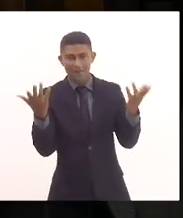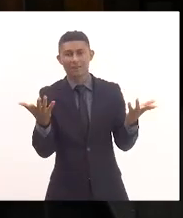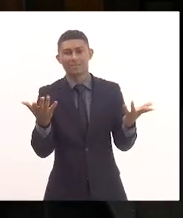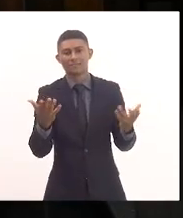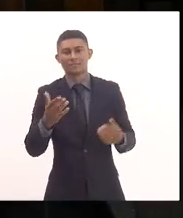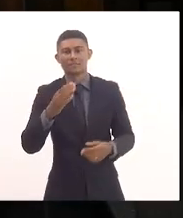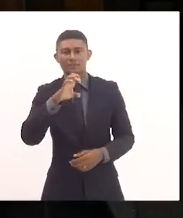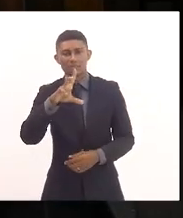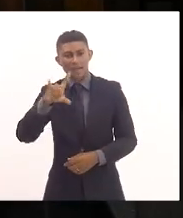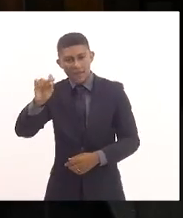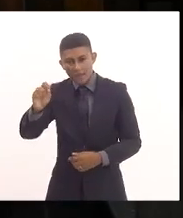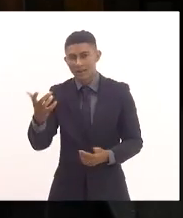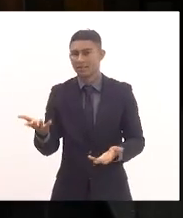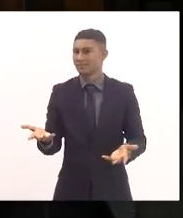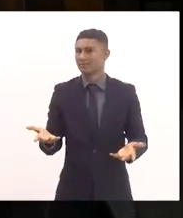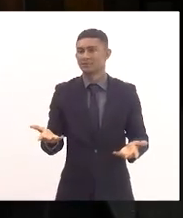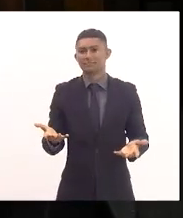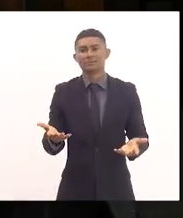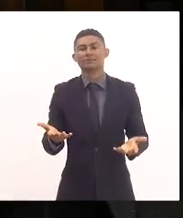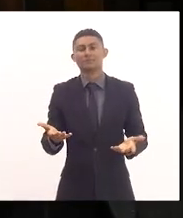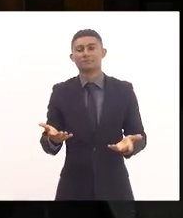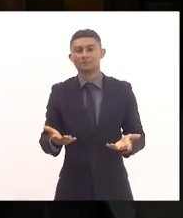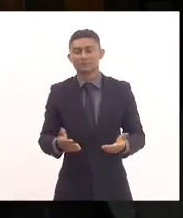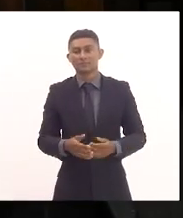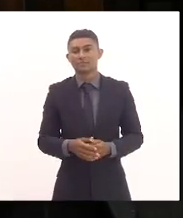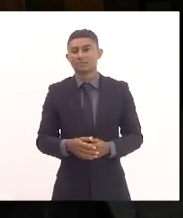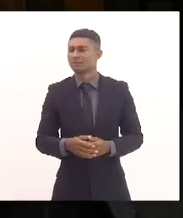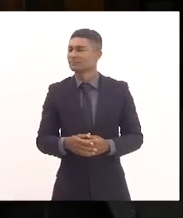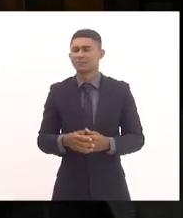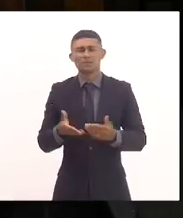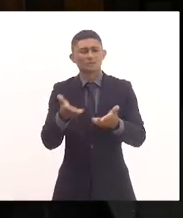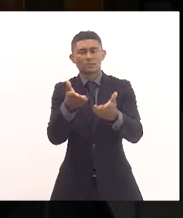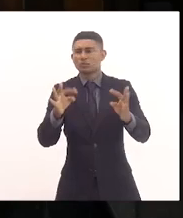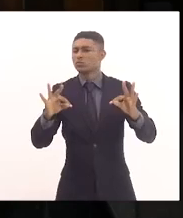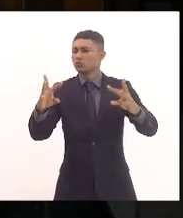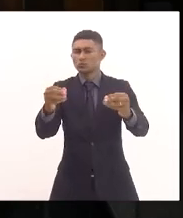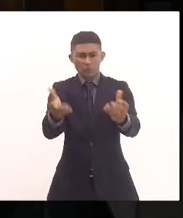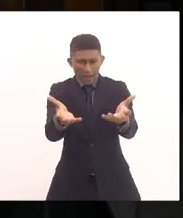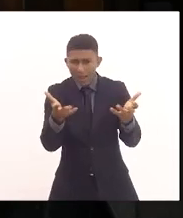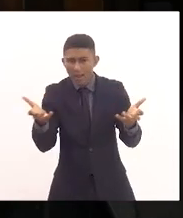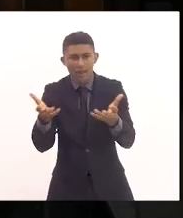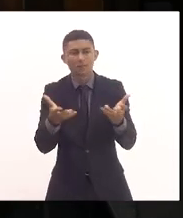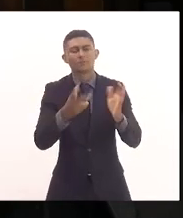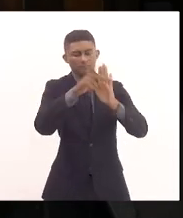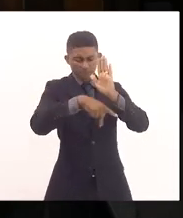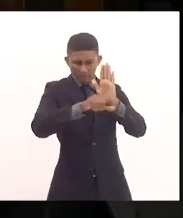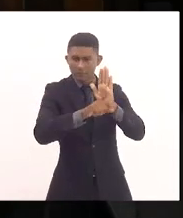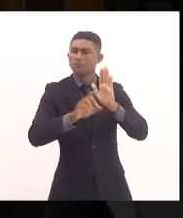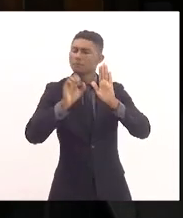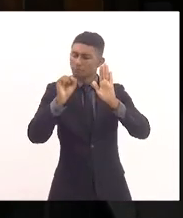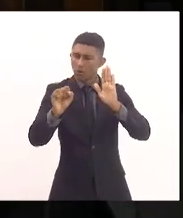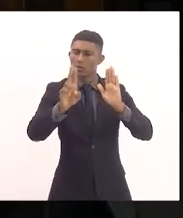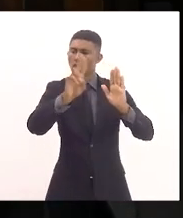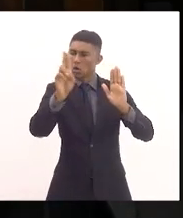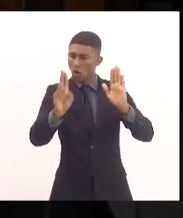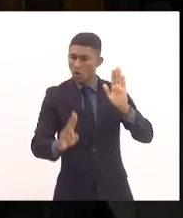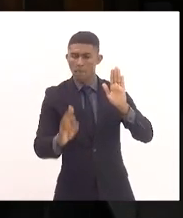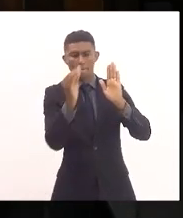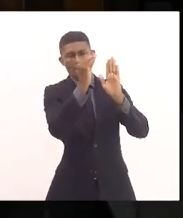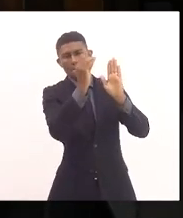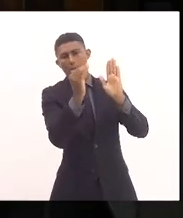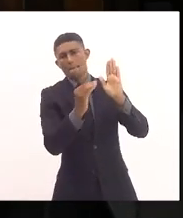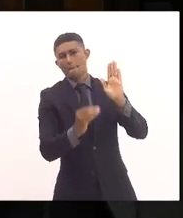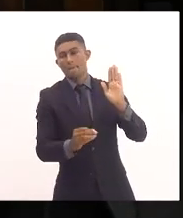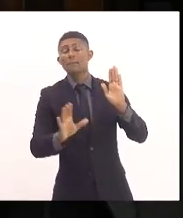Rejane. Célia Jordão. Célia Jordão e todas e todos que queiram assinar. Mas eu quero destacar especialmente o diálogo que eu